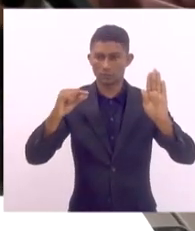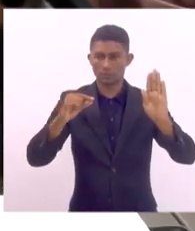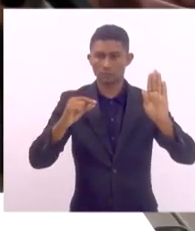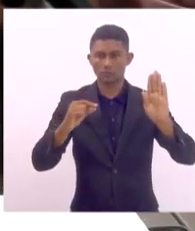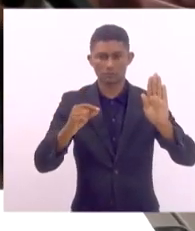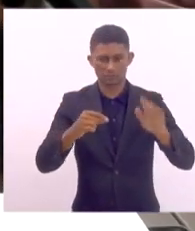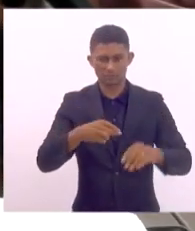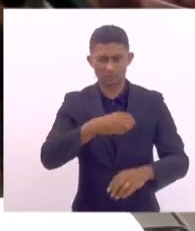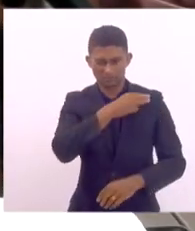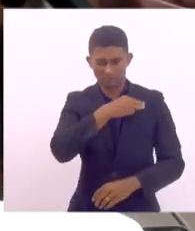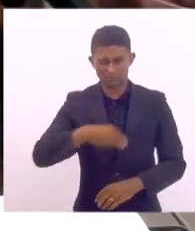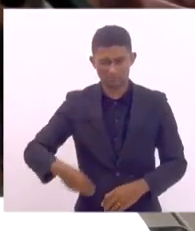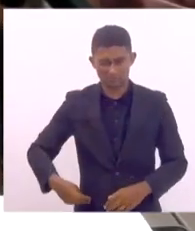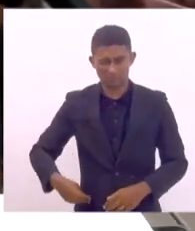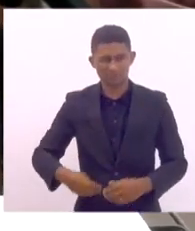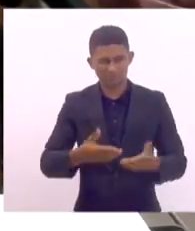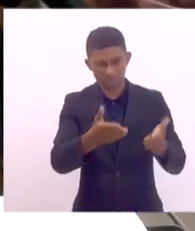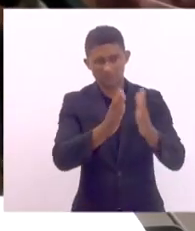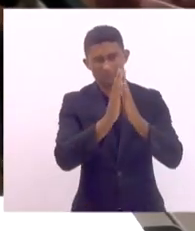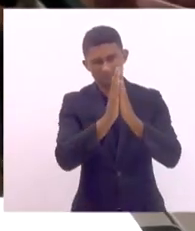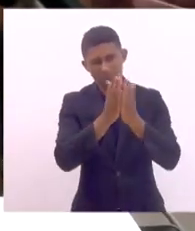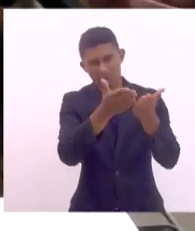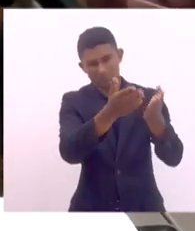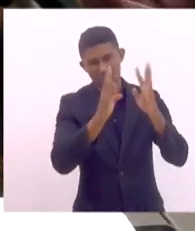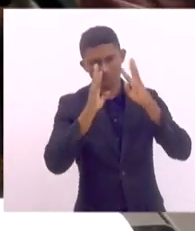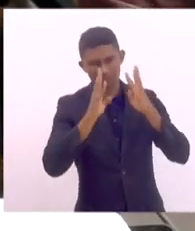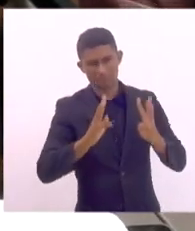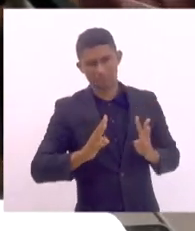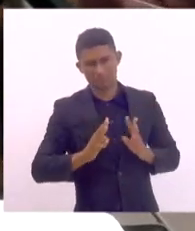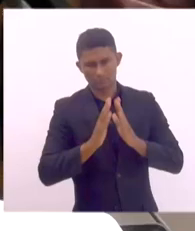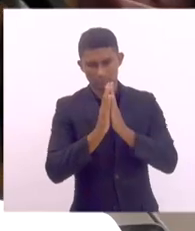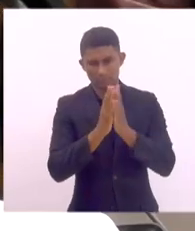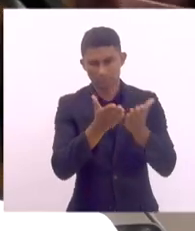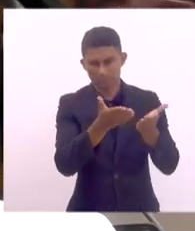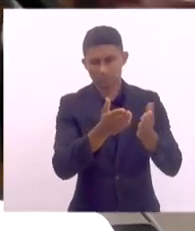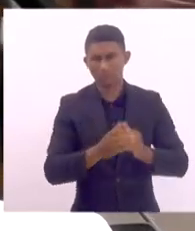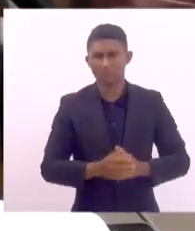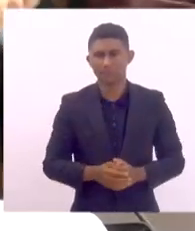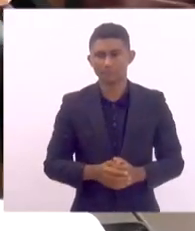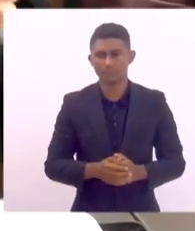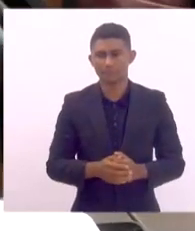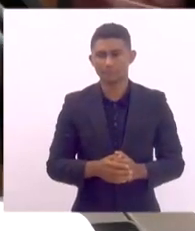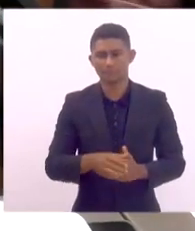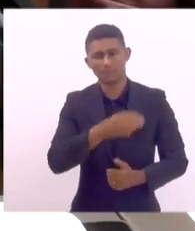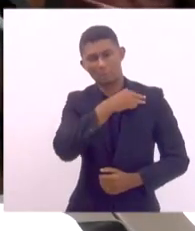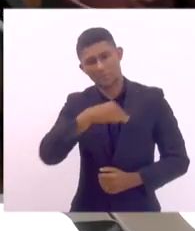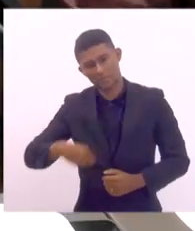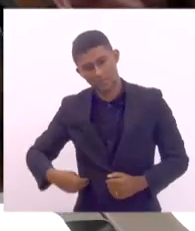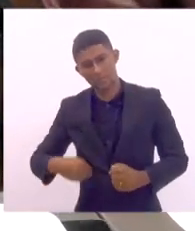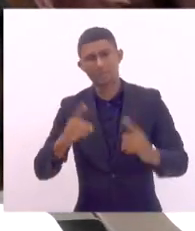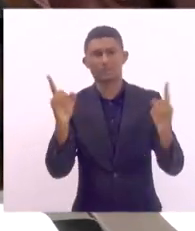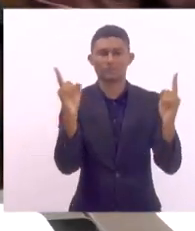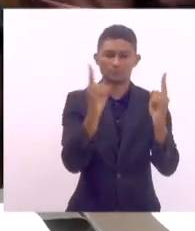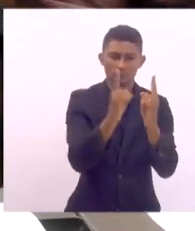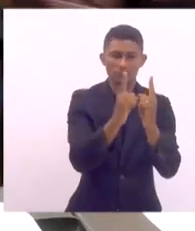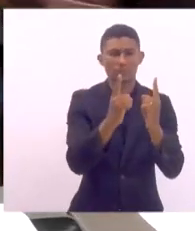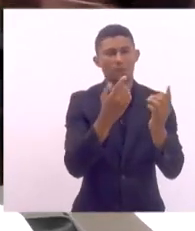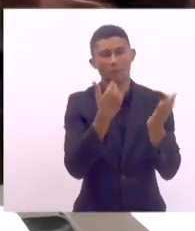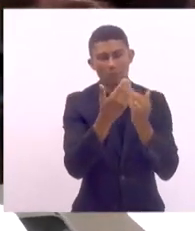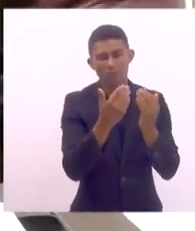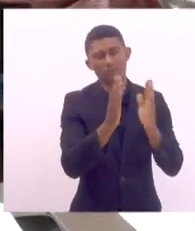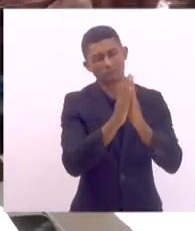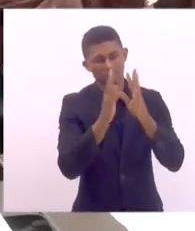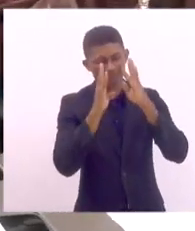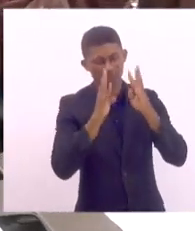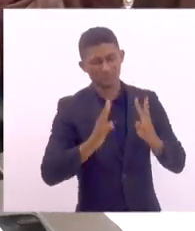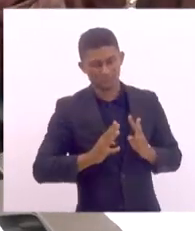Ministro, deixa o secretário escutar. Secretário. O ministro fala com o outro ministro a hora que quiser.